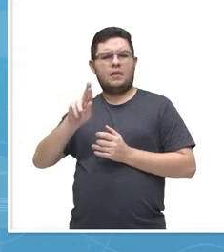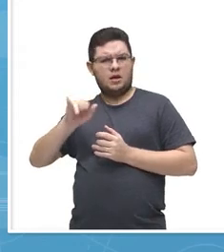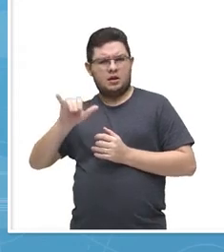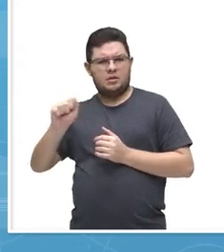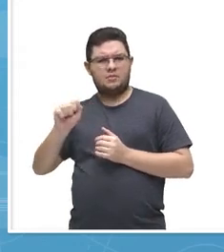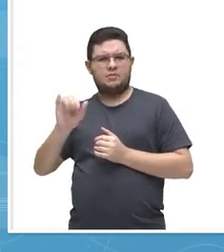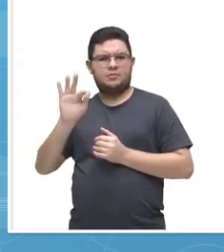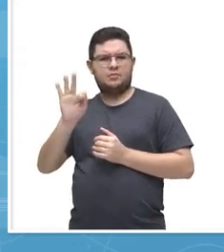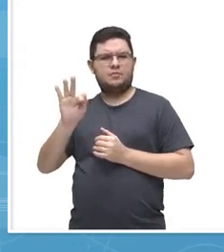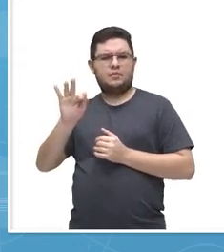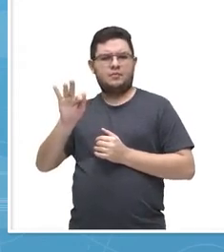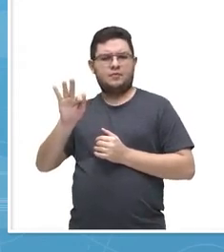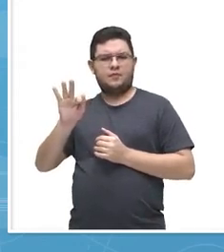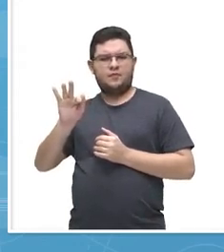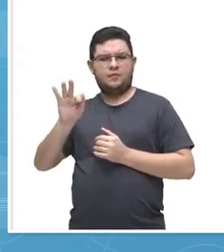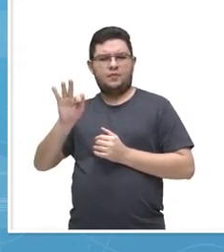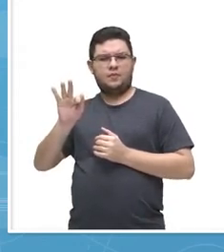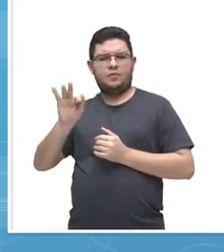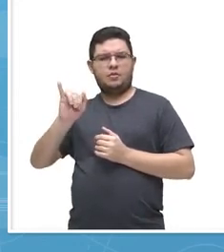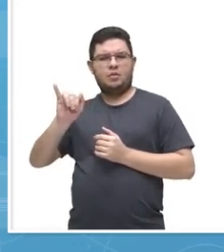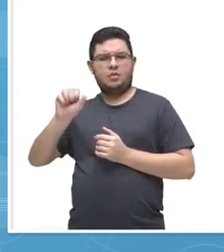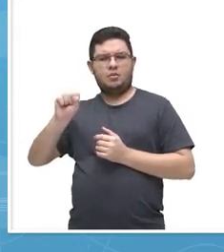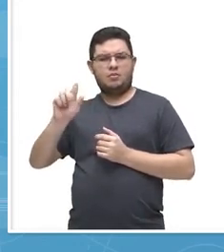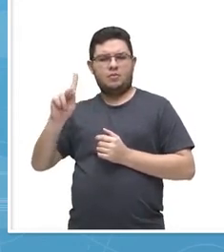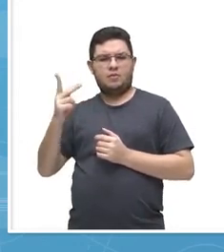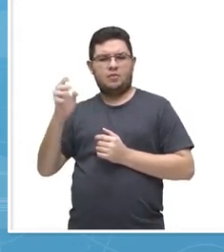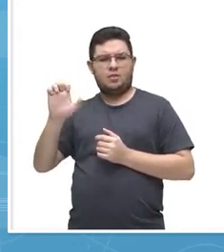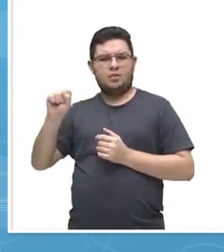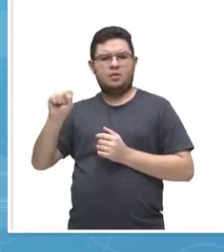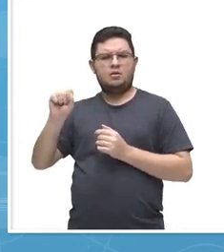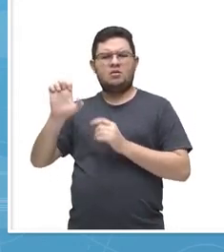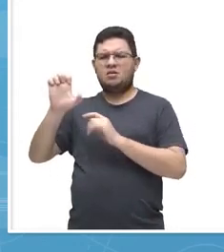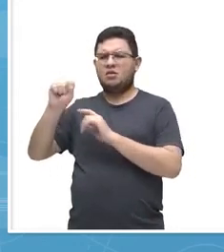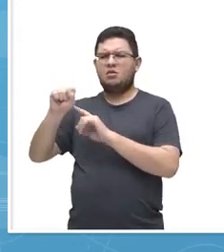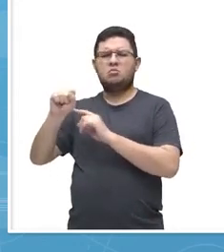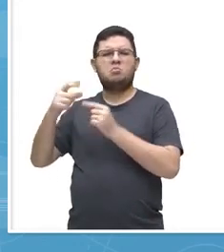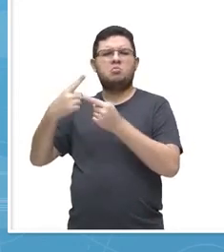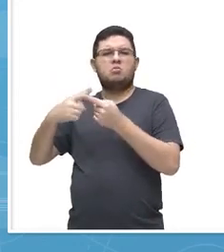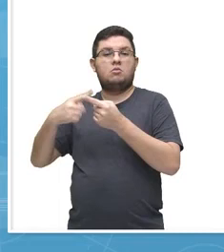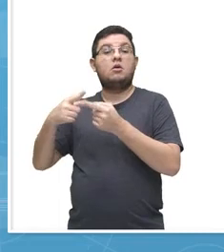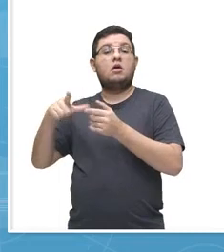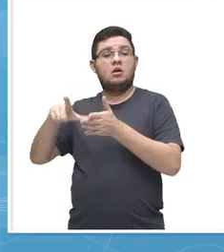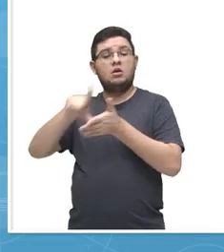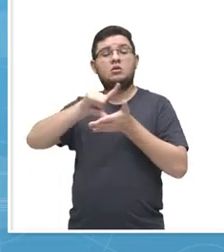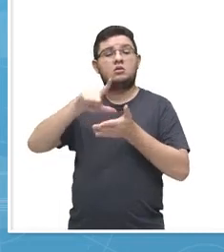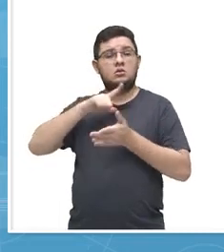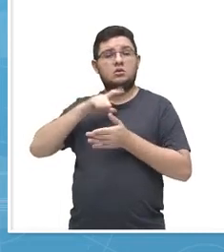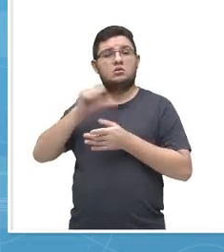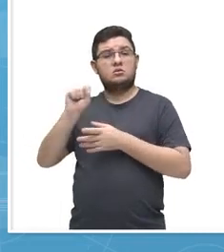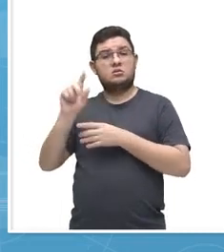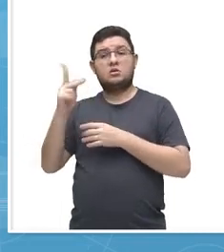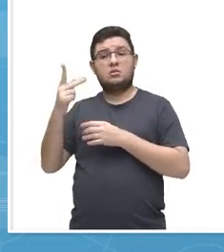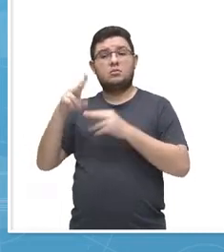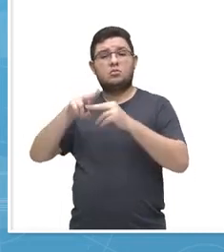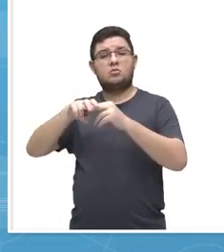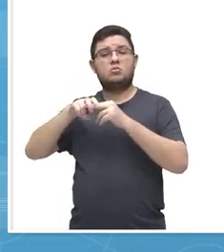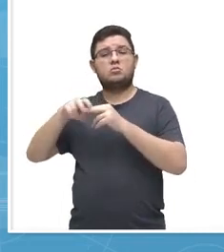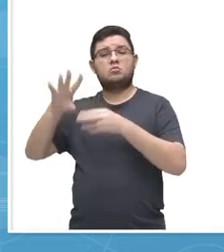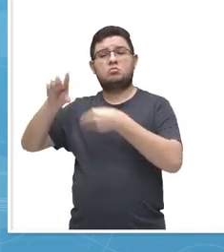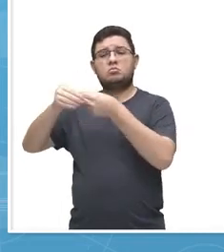ES? Porque esse verbo aí, ó, terminou em SH. Então, os verbos que terminam em SH, a gente acrescenta o